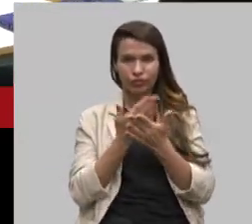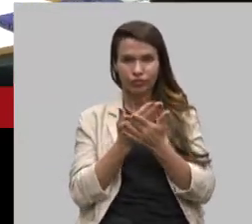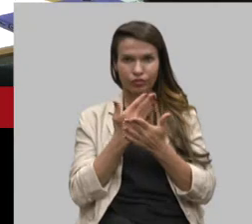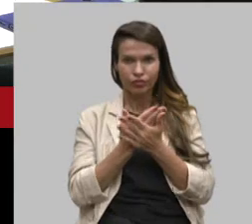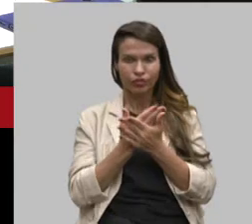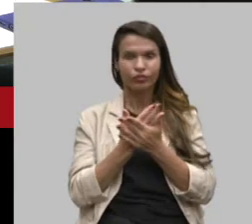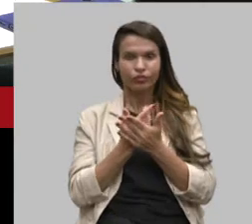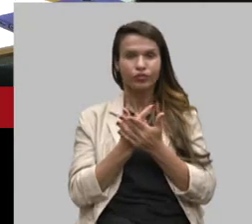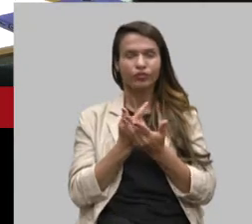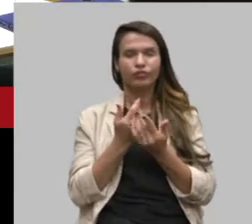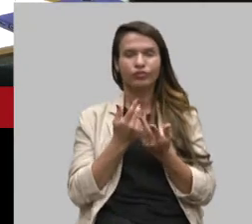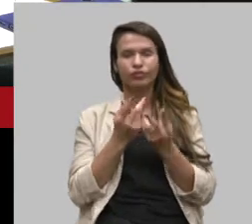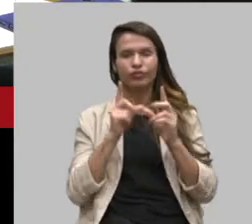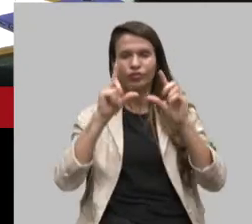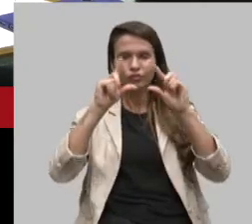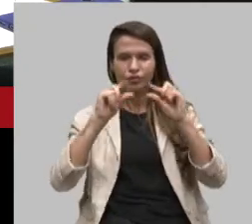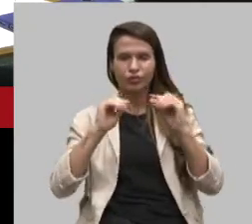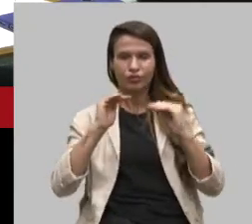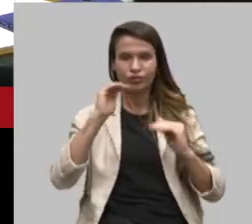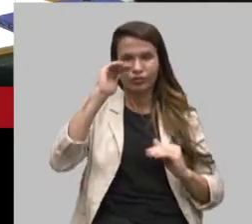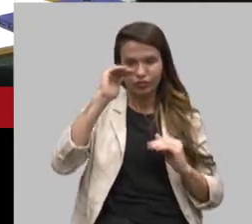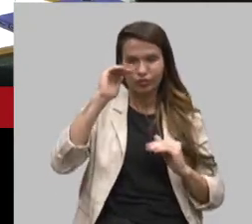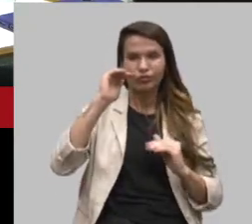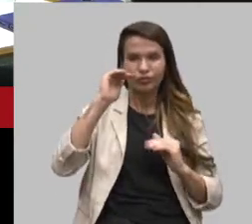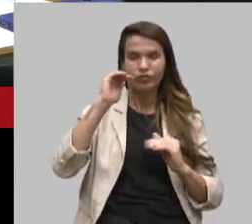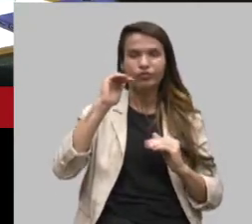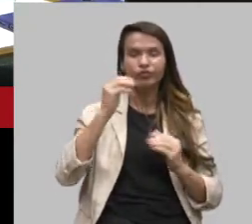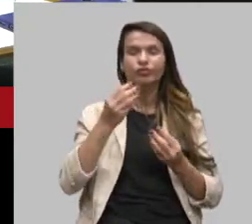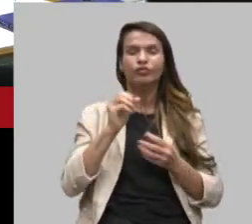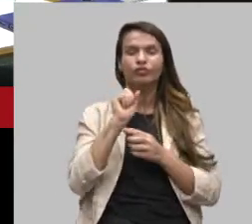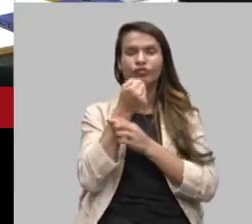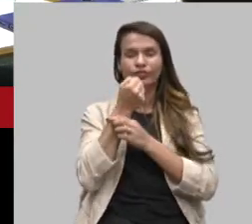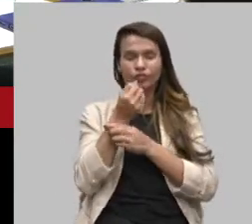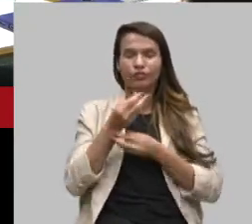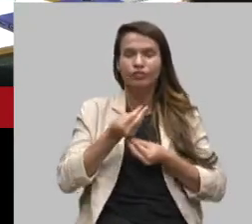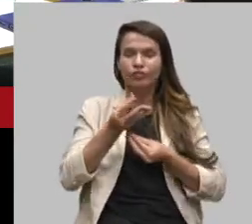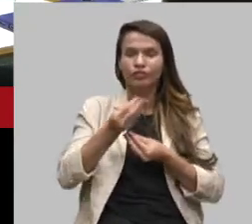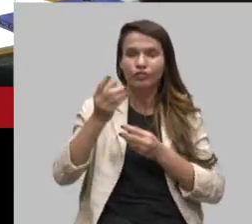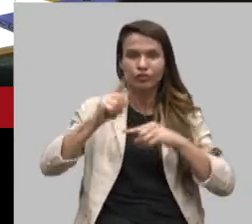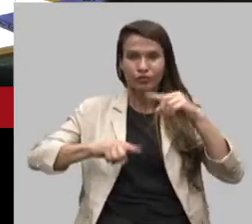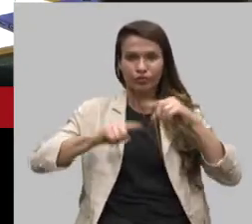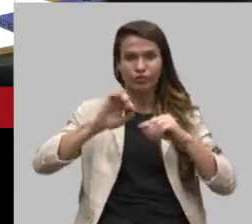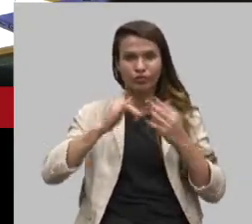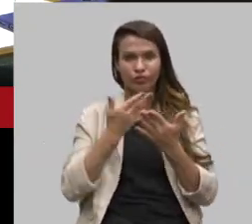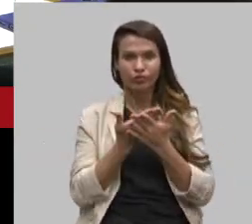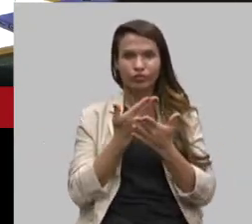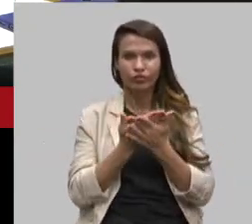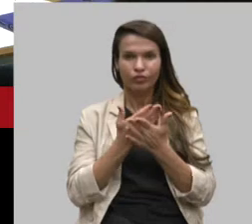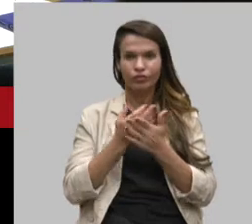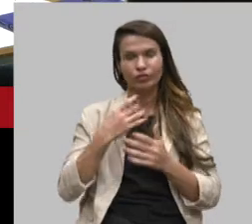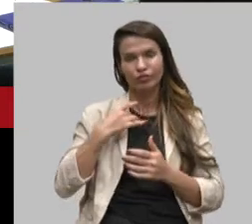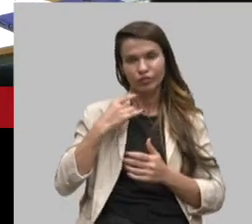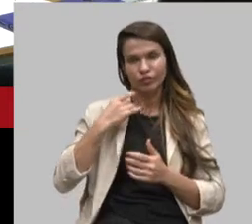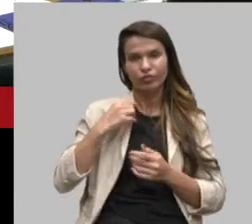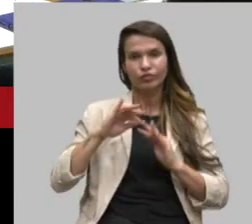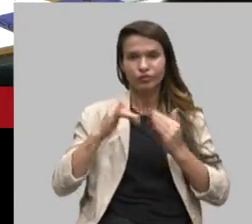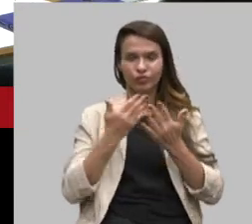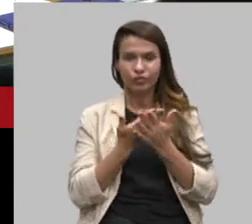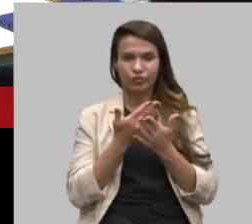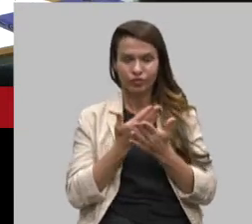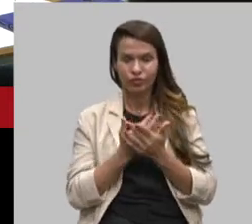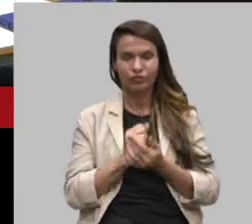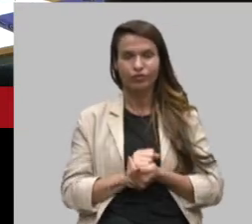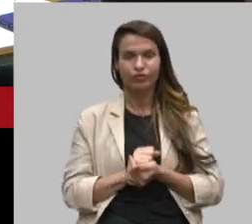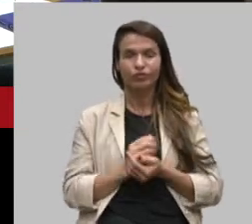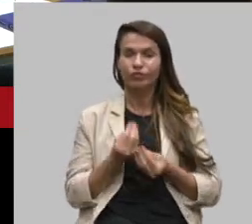a desigualdade social em Minas Gerais garantindo distribuição de uniformes e materiais escolares compos para todos os alunos de rede pública ao oferecer